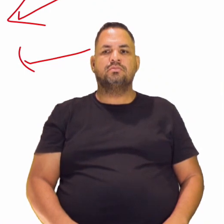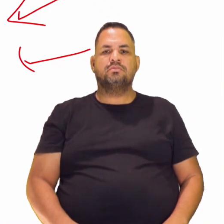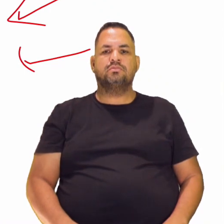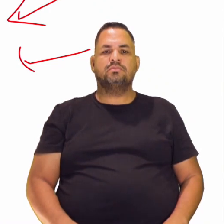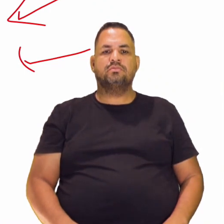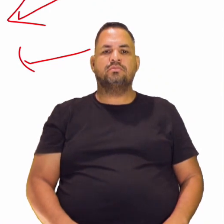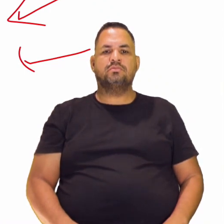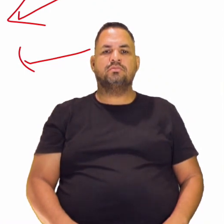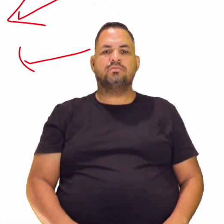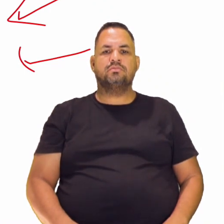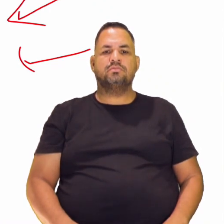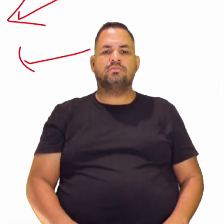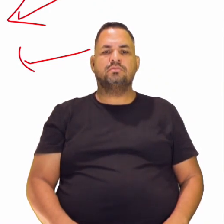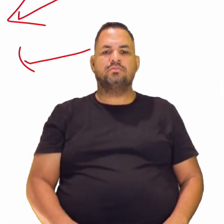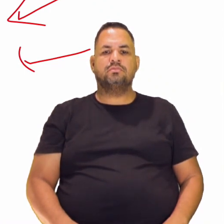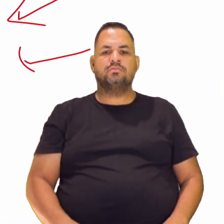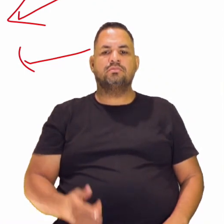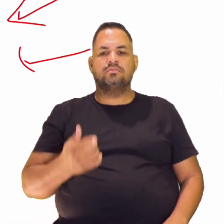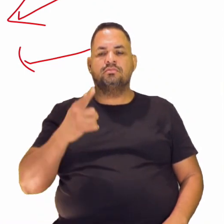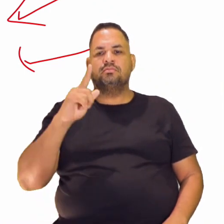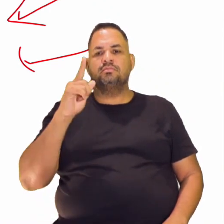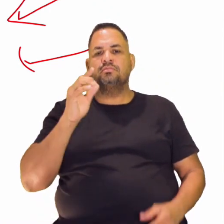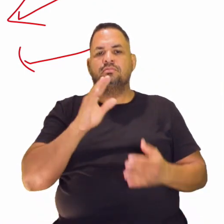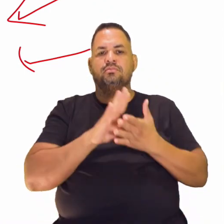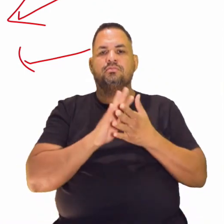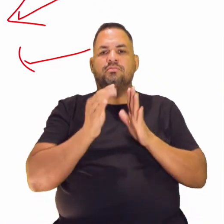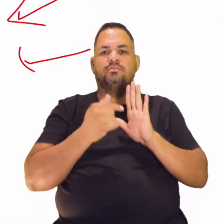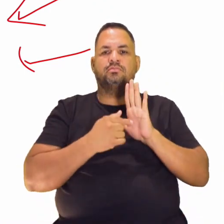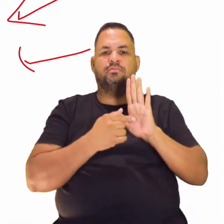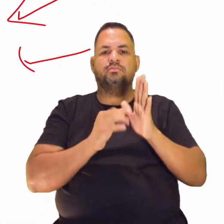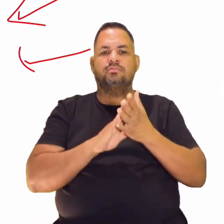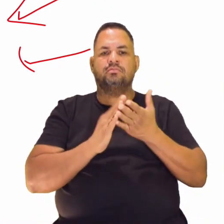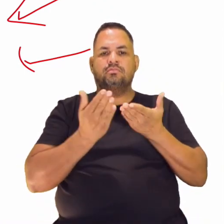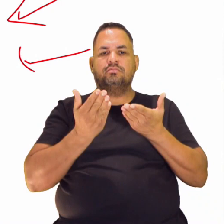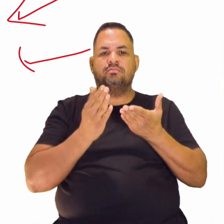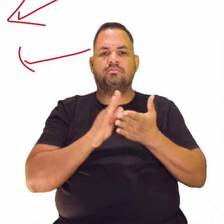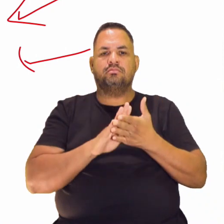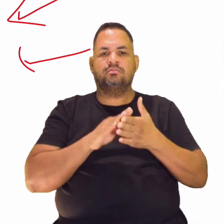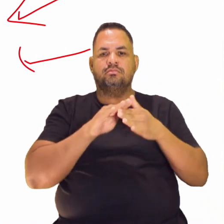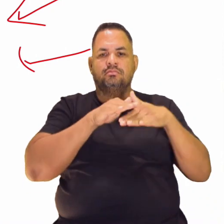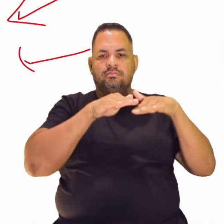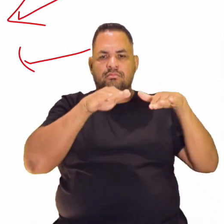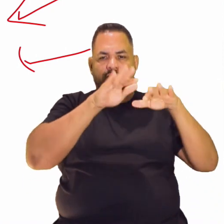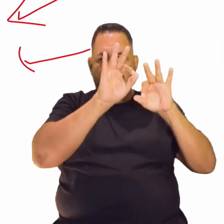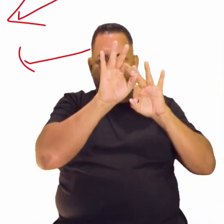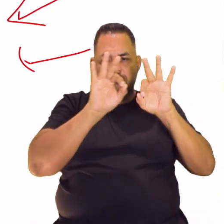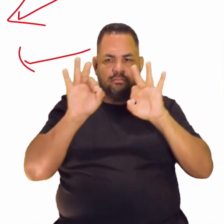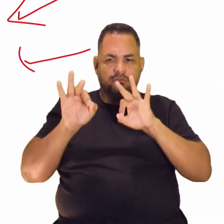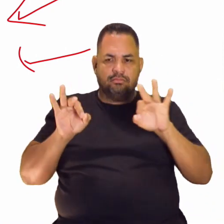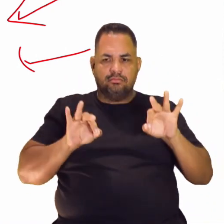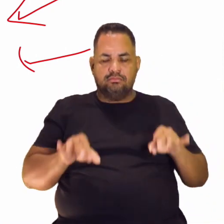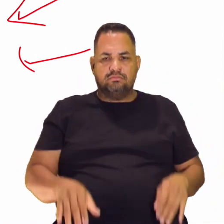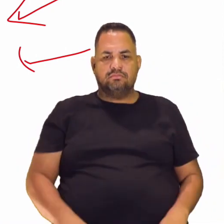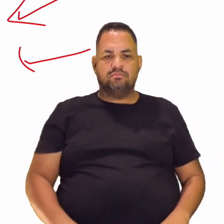né, das peças aí, ó, colocadas bem.